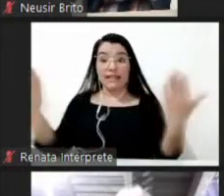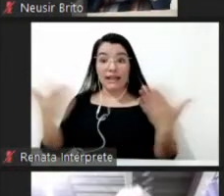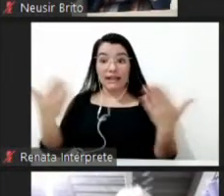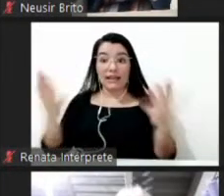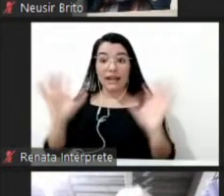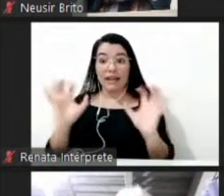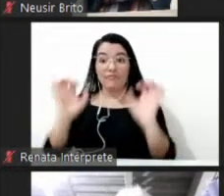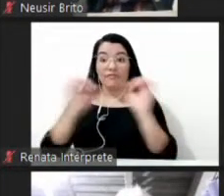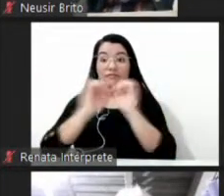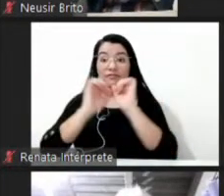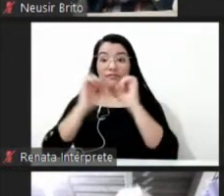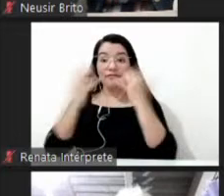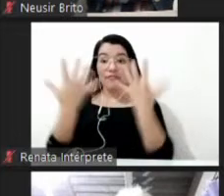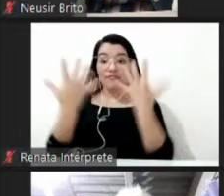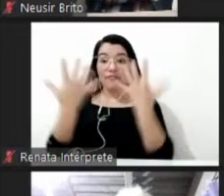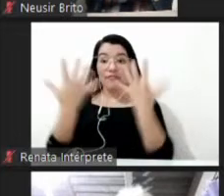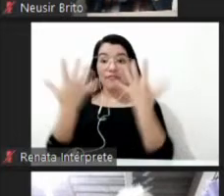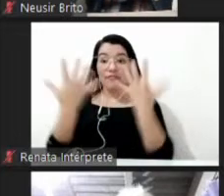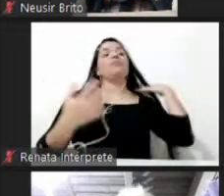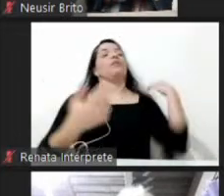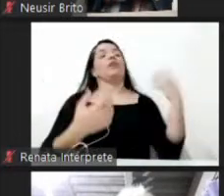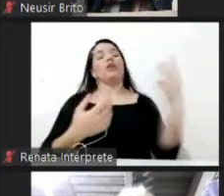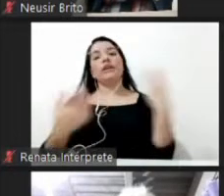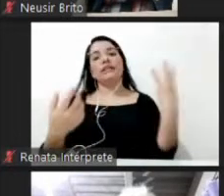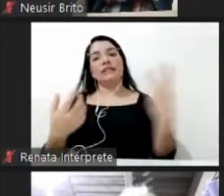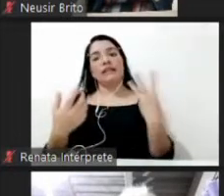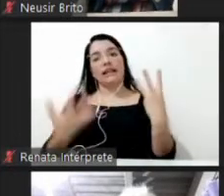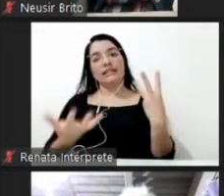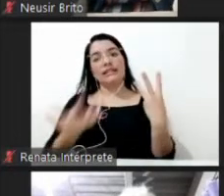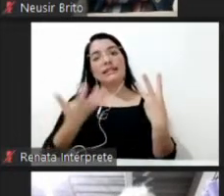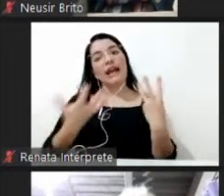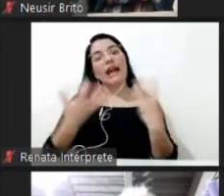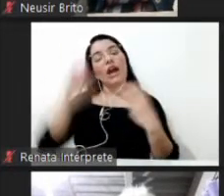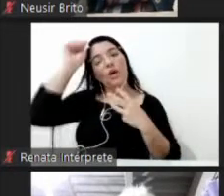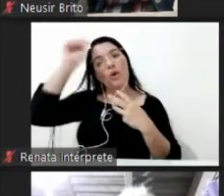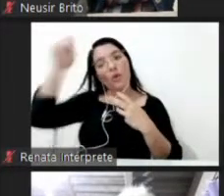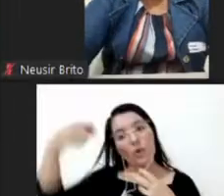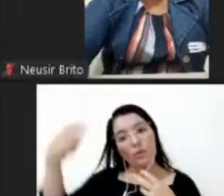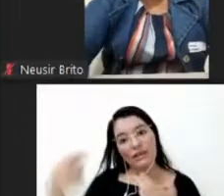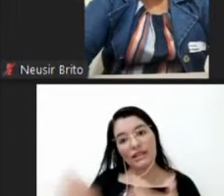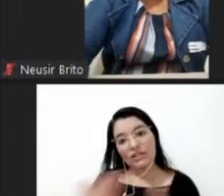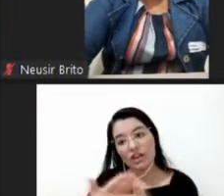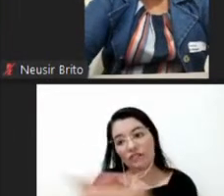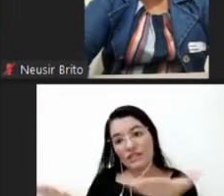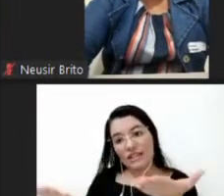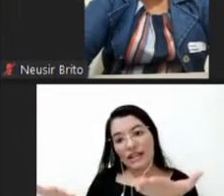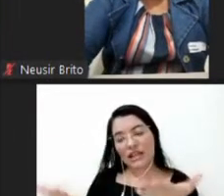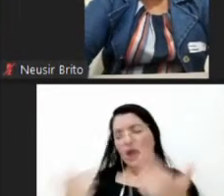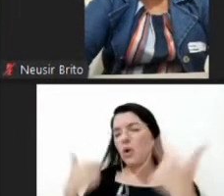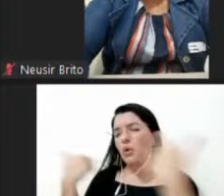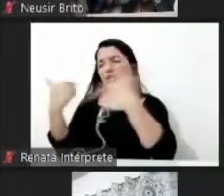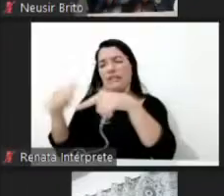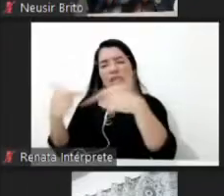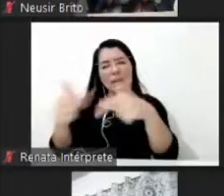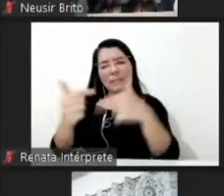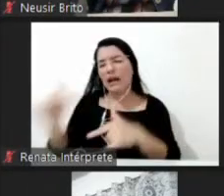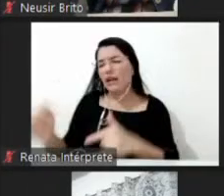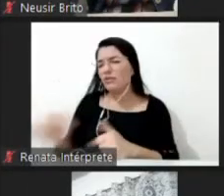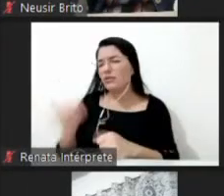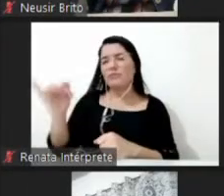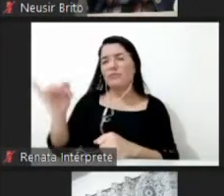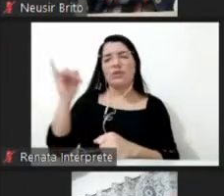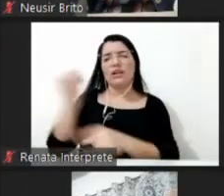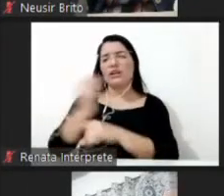Kleber, a gente gostaria de homenagear vocês por todo esse trabalho de extrema importância que vocês têm para a